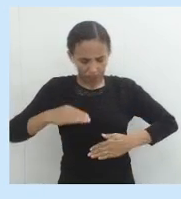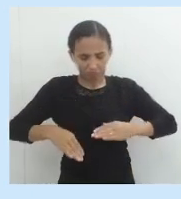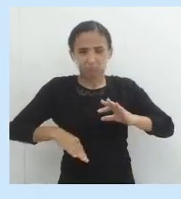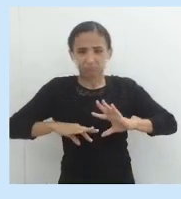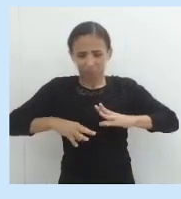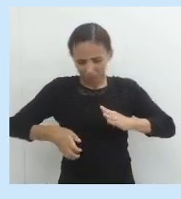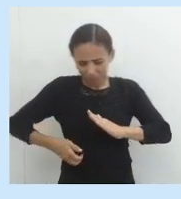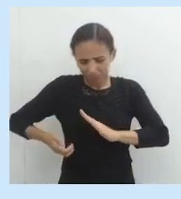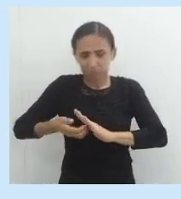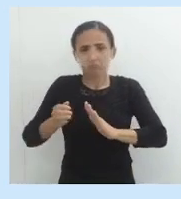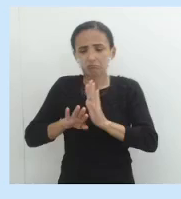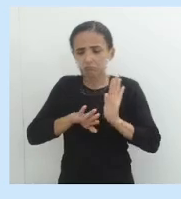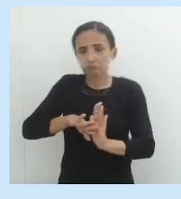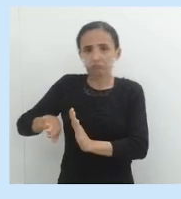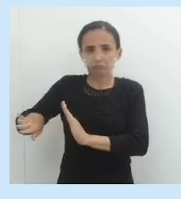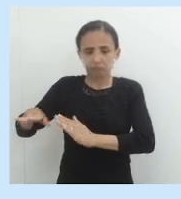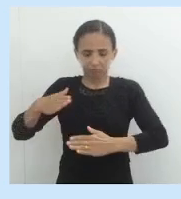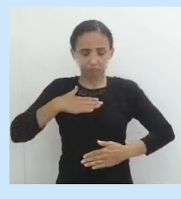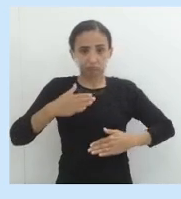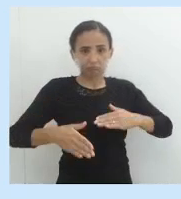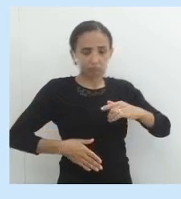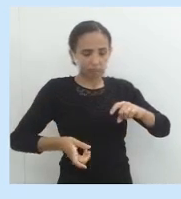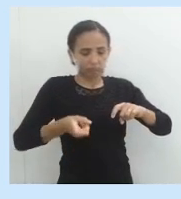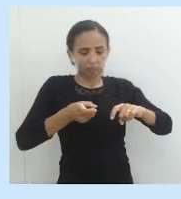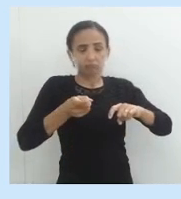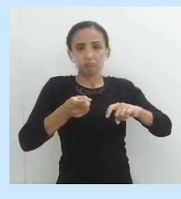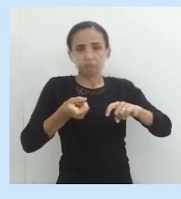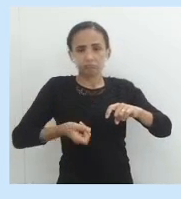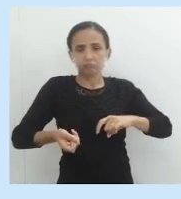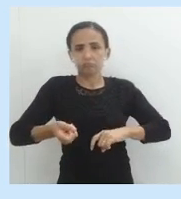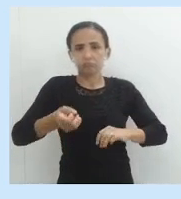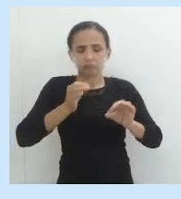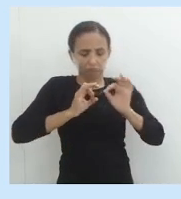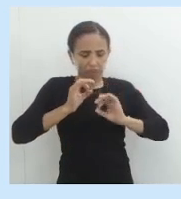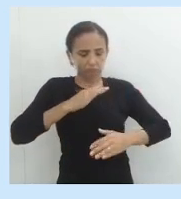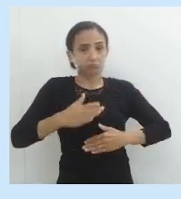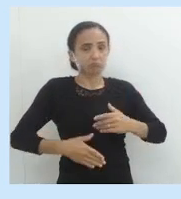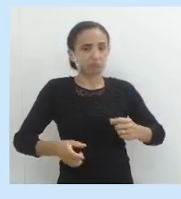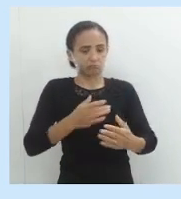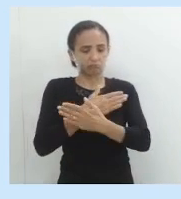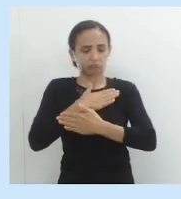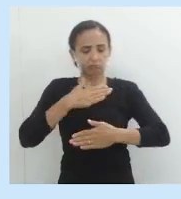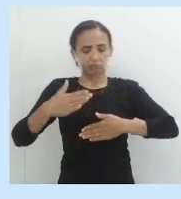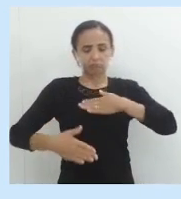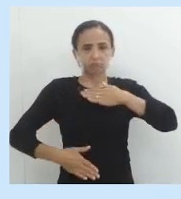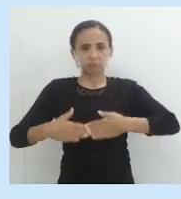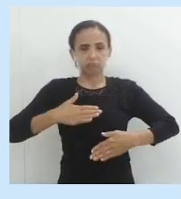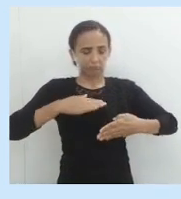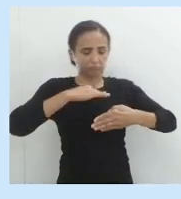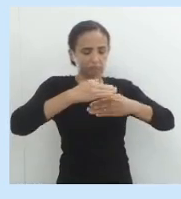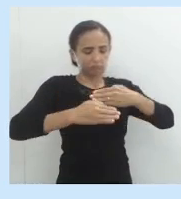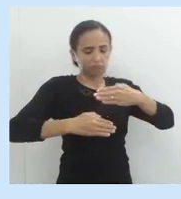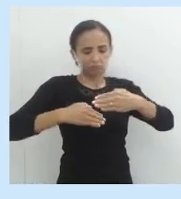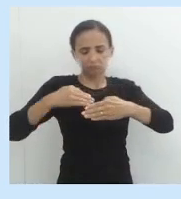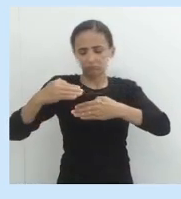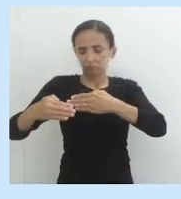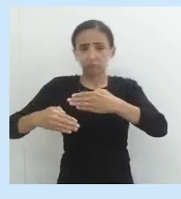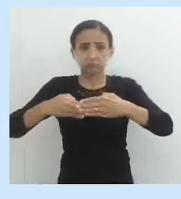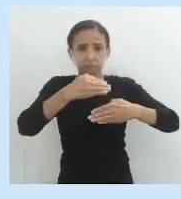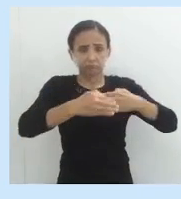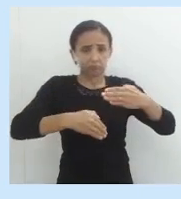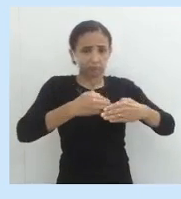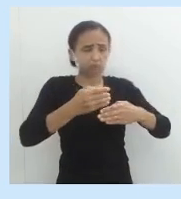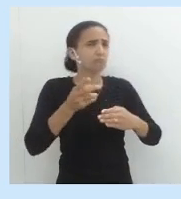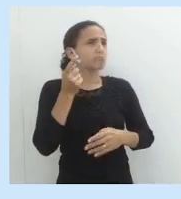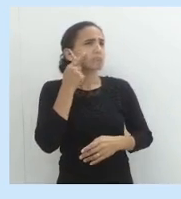mumificar e guardar. E nesse lugar, né, que o corpo do faraó estava guardado, né, mumificado, né, tinham essas pinturas murais